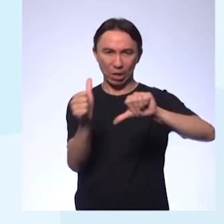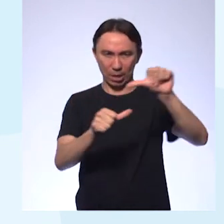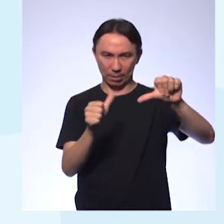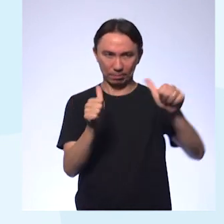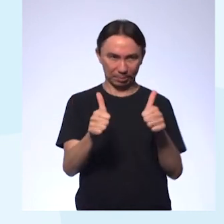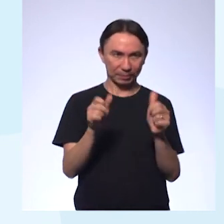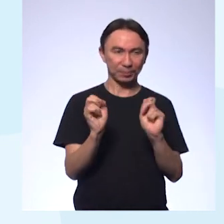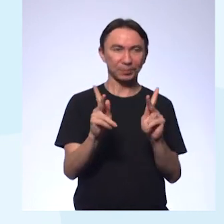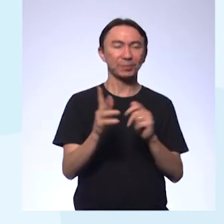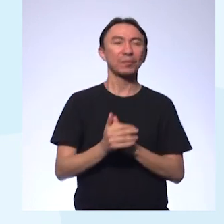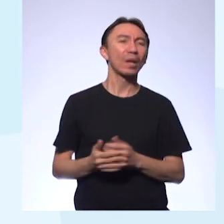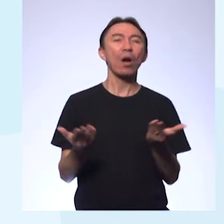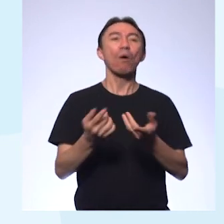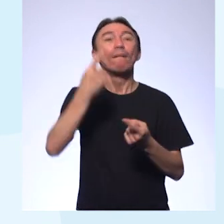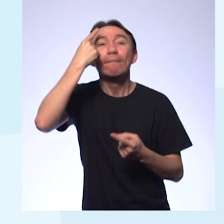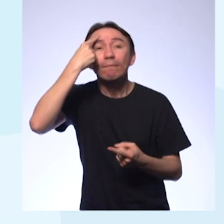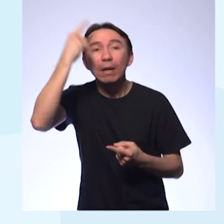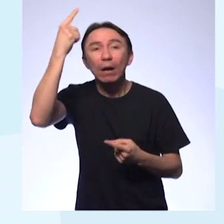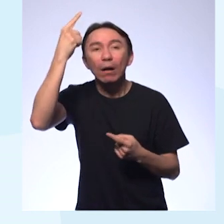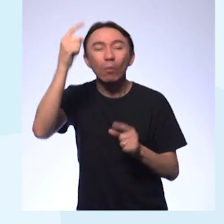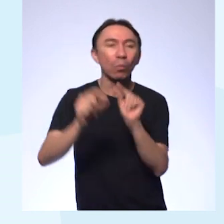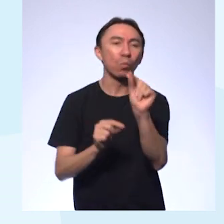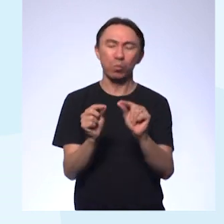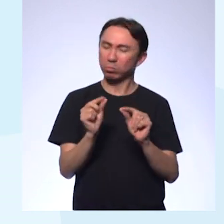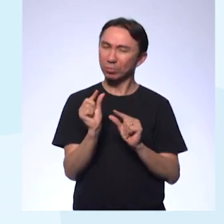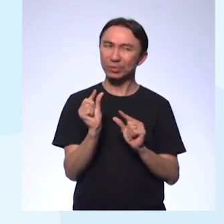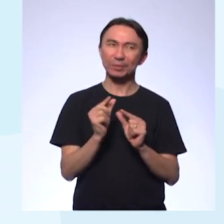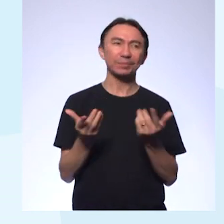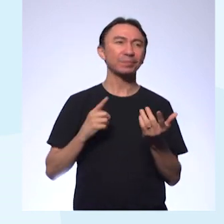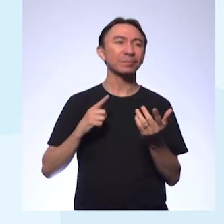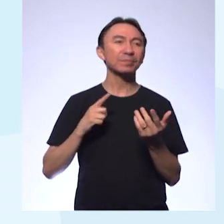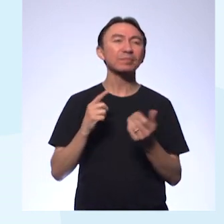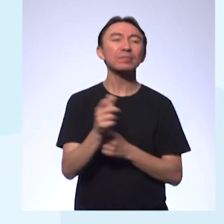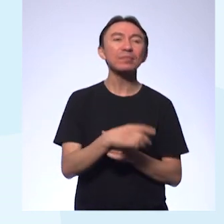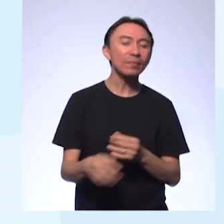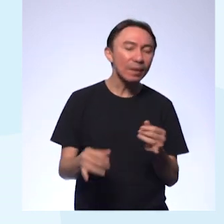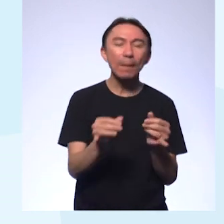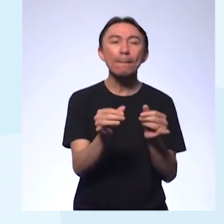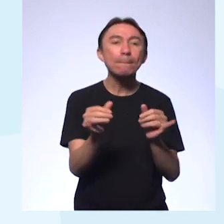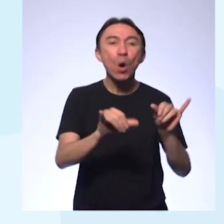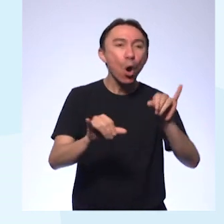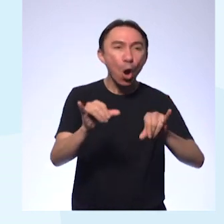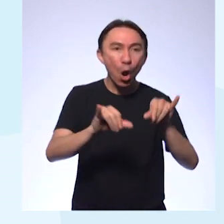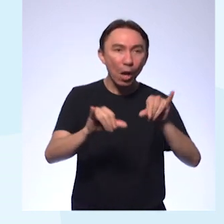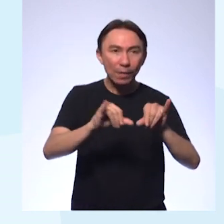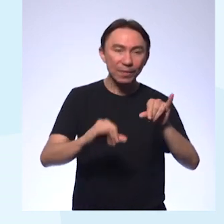aí, vamos recordar um pouquinho, né? O composto, cuja forma molecular